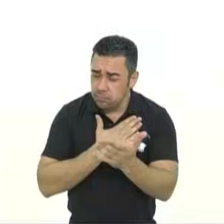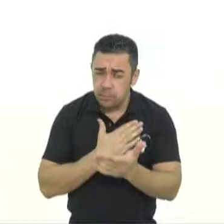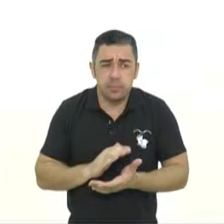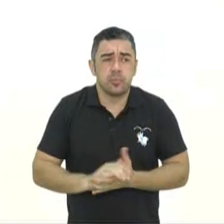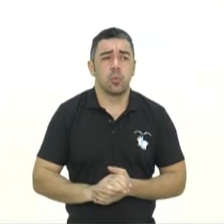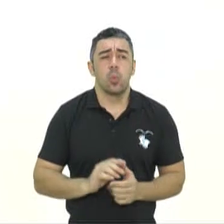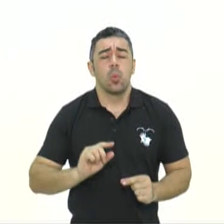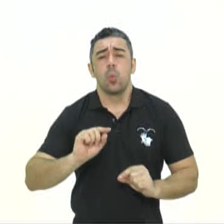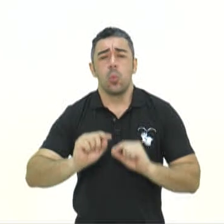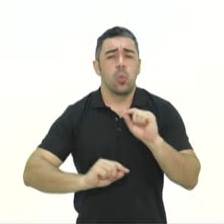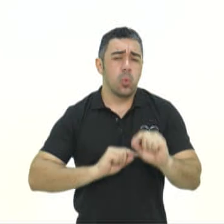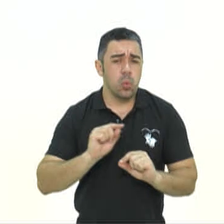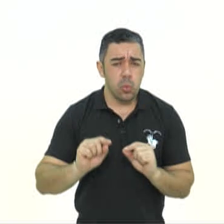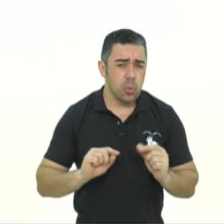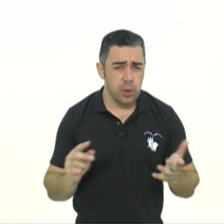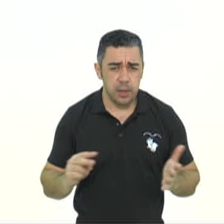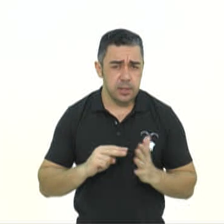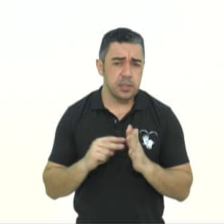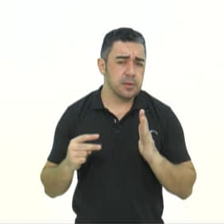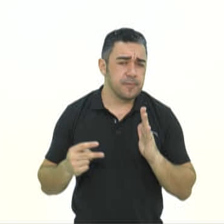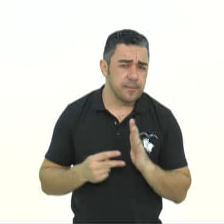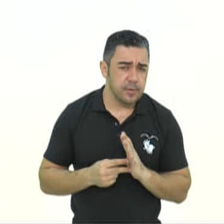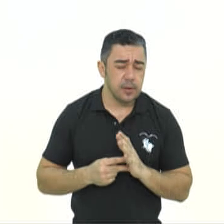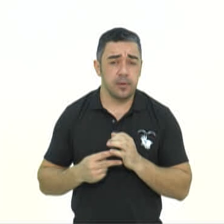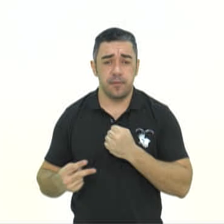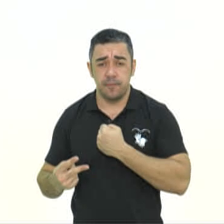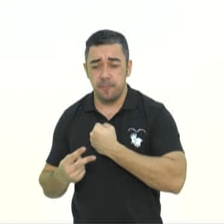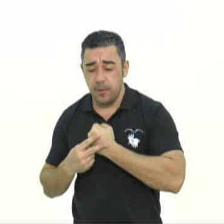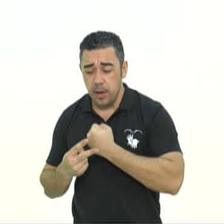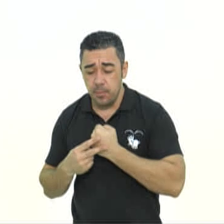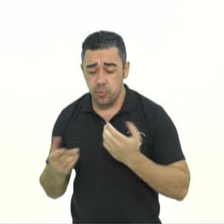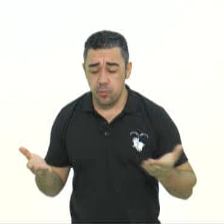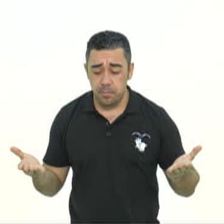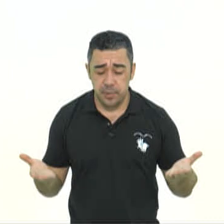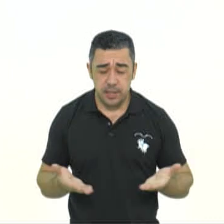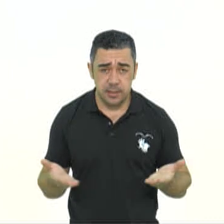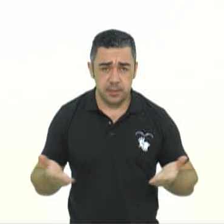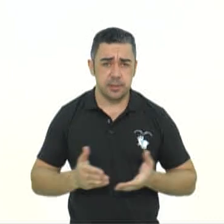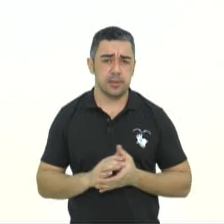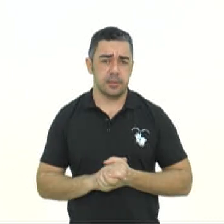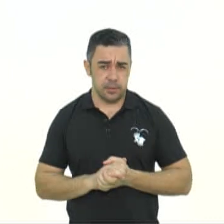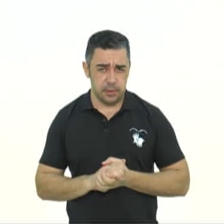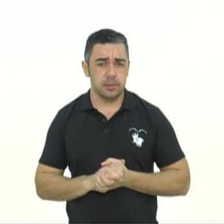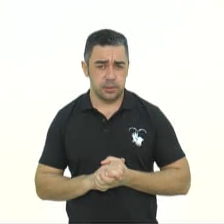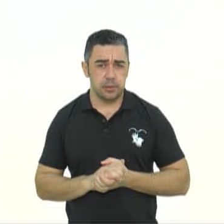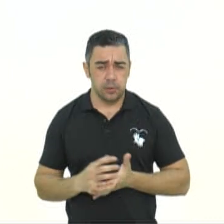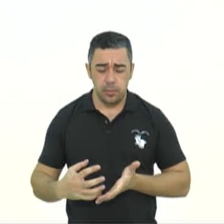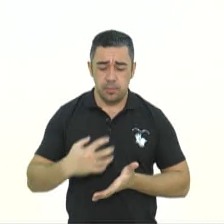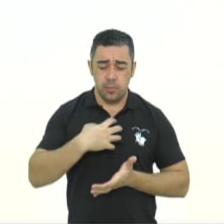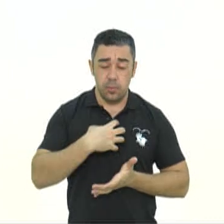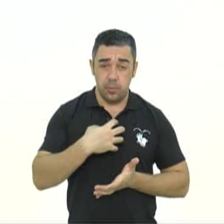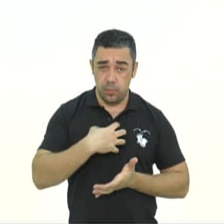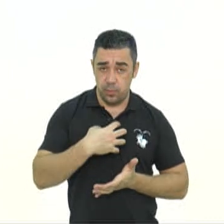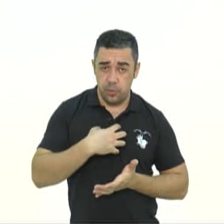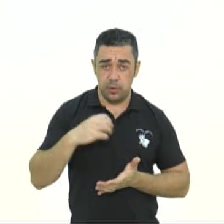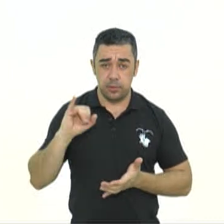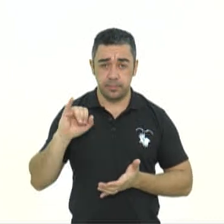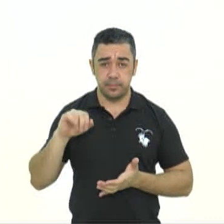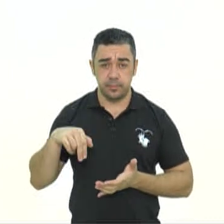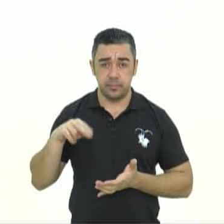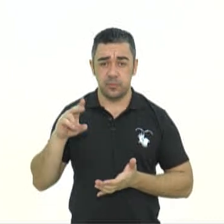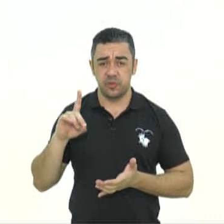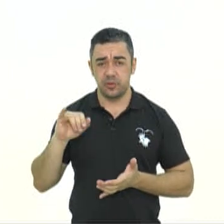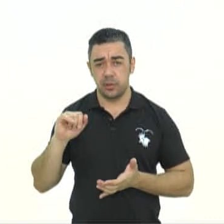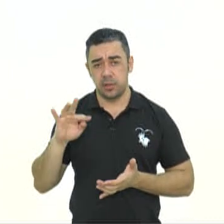Que efeito de sentido o emprego do verbo no presente, do indicativo e na terceira